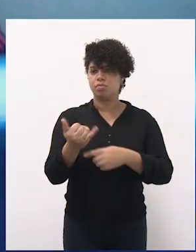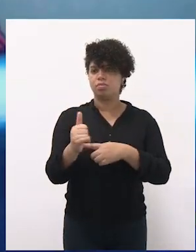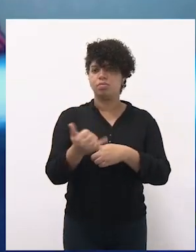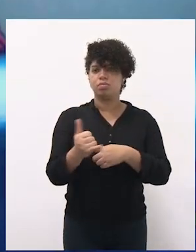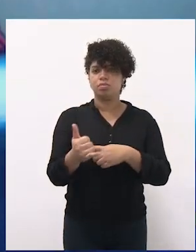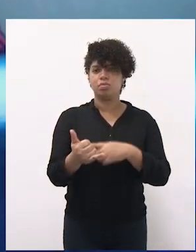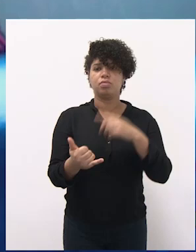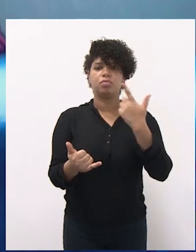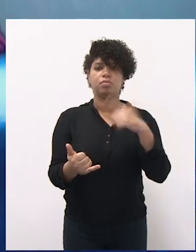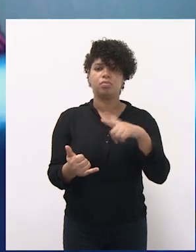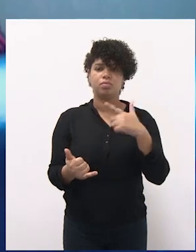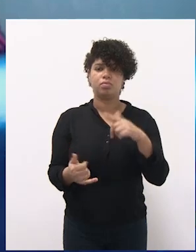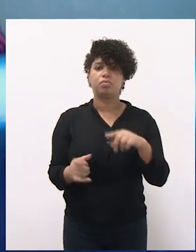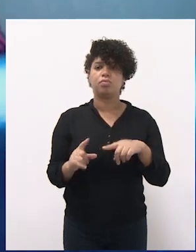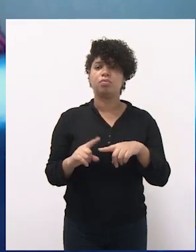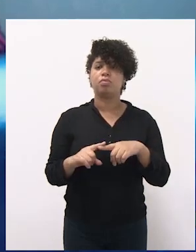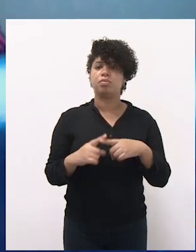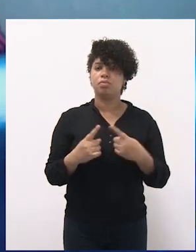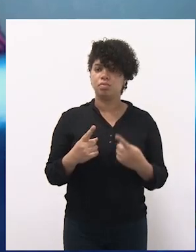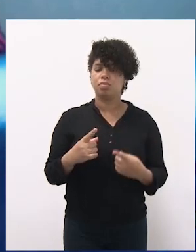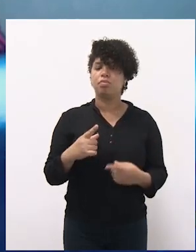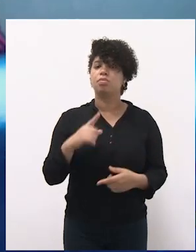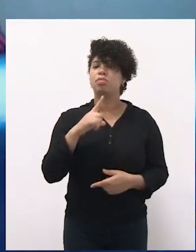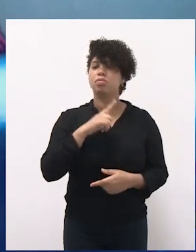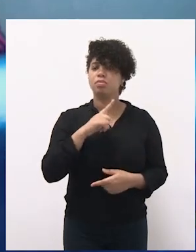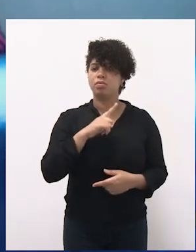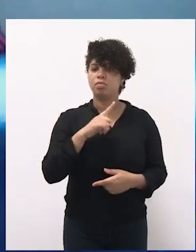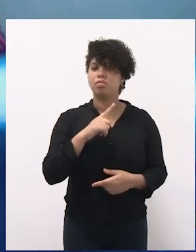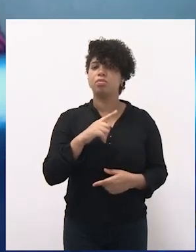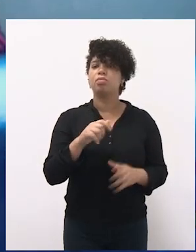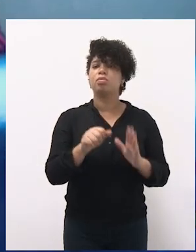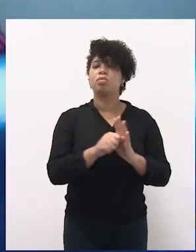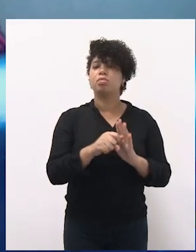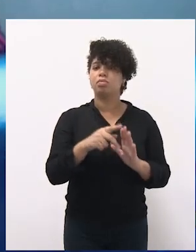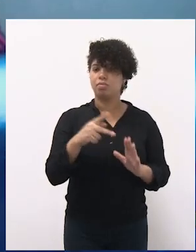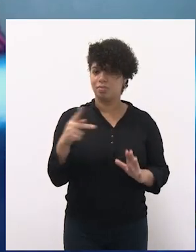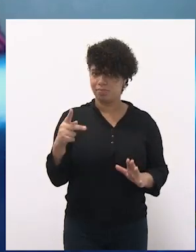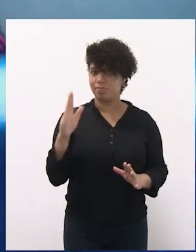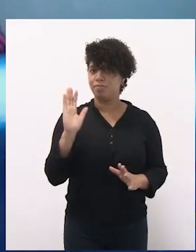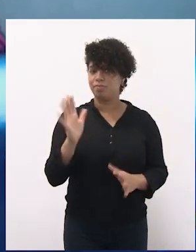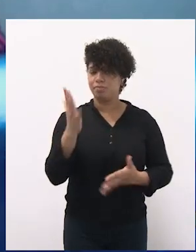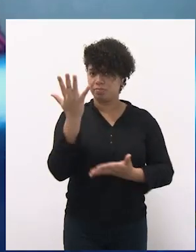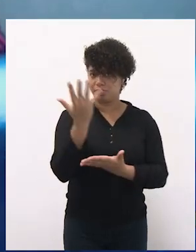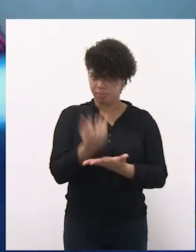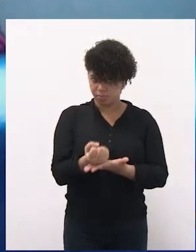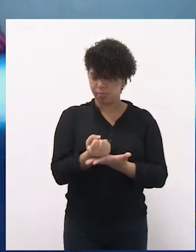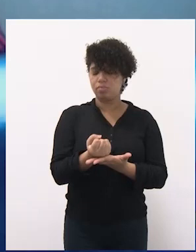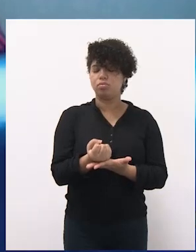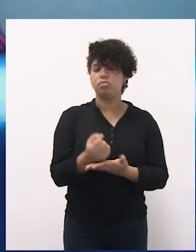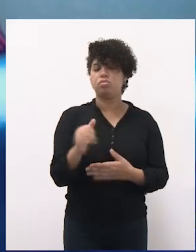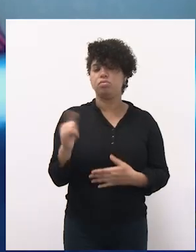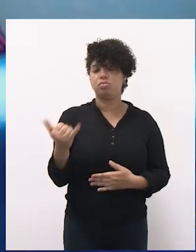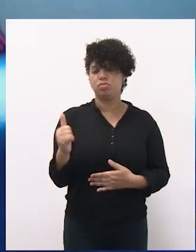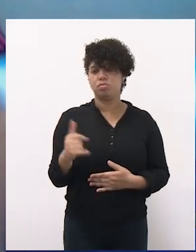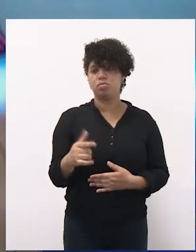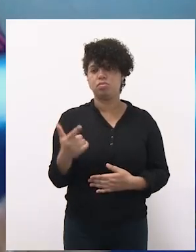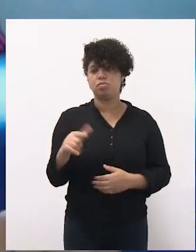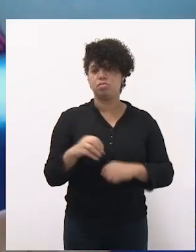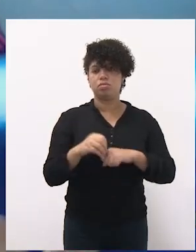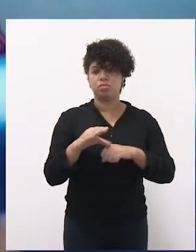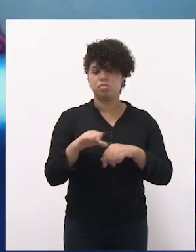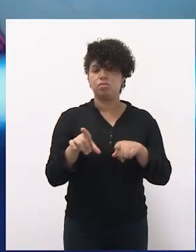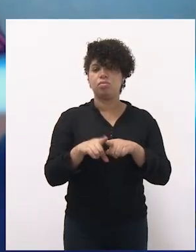do celular, mas eu tenho que ter o aplicativo no meu celular. E uma outra dica, a mesma dica também